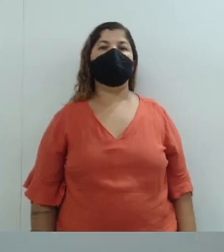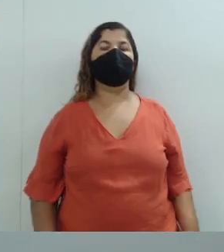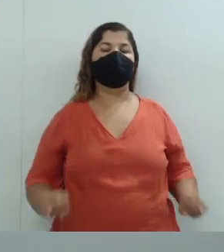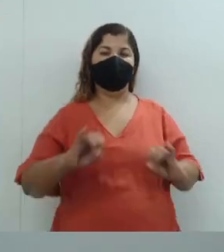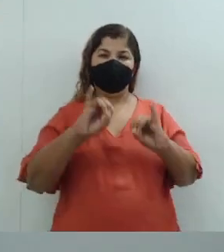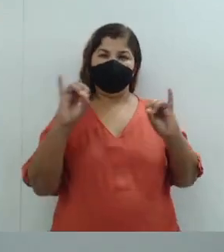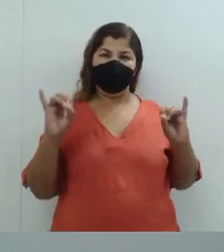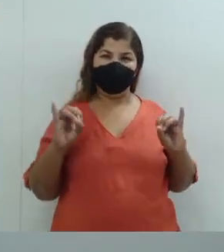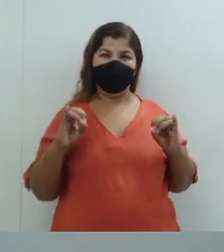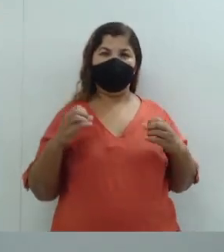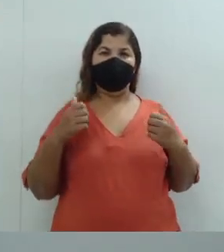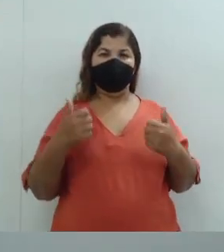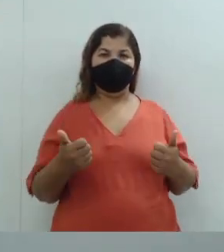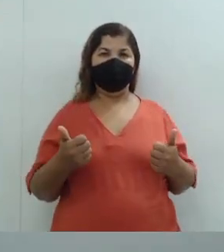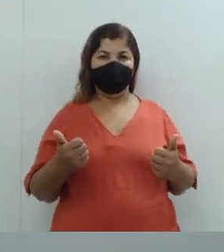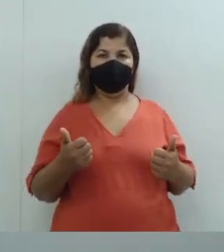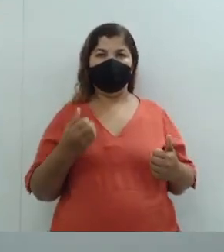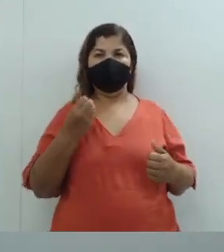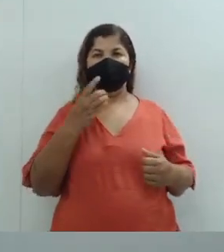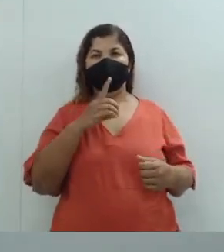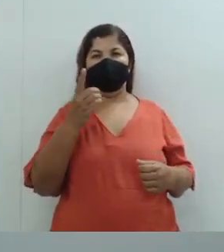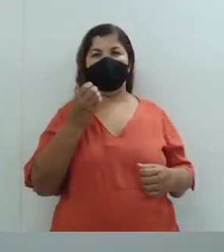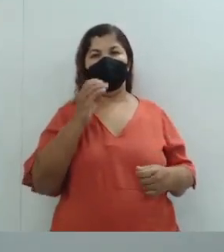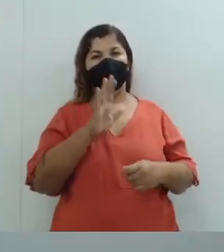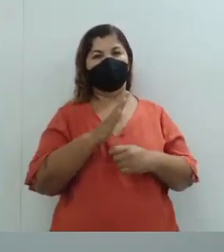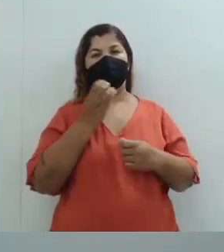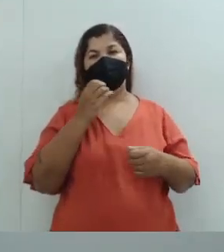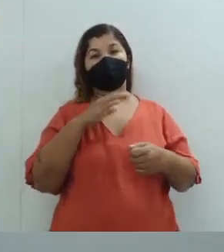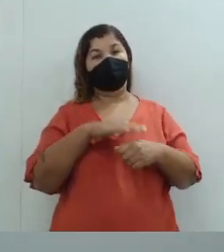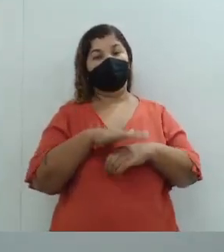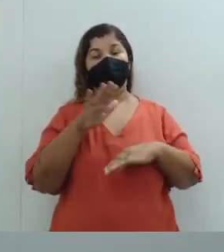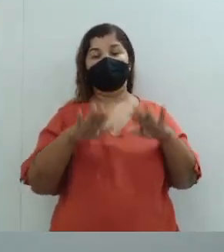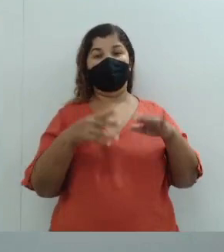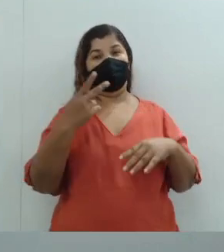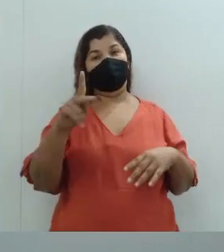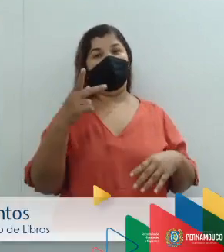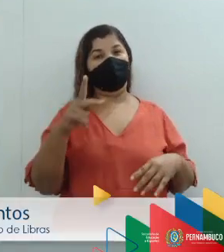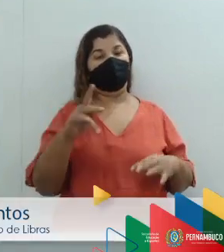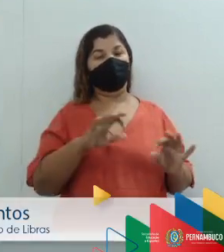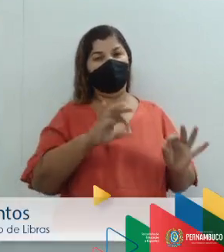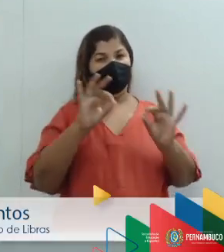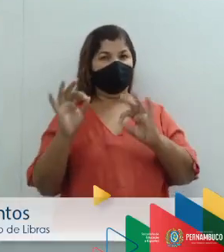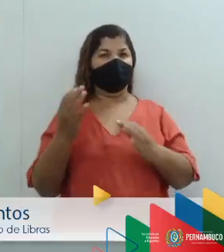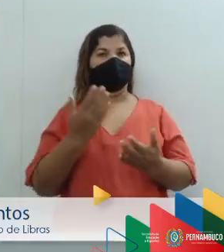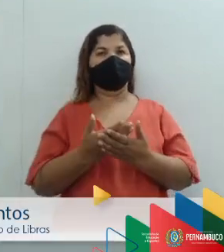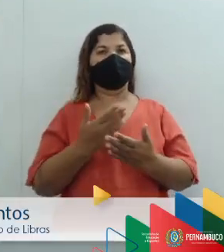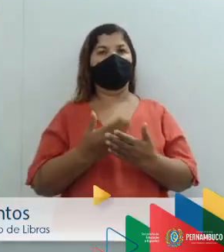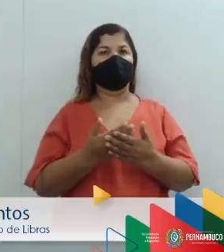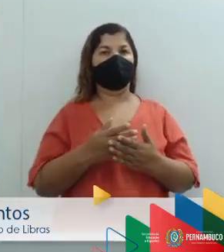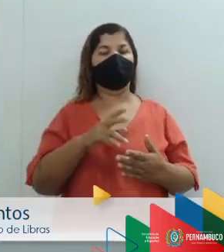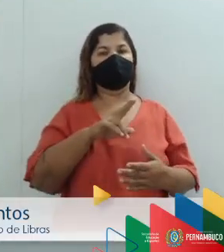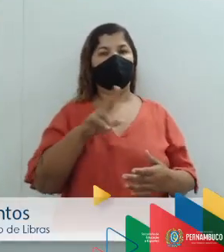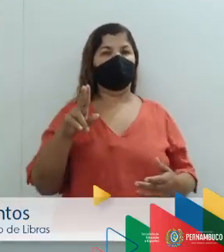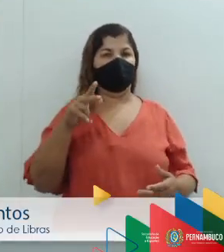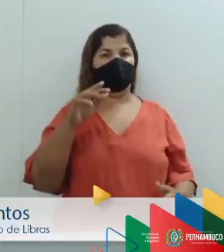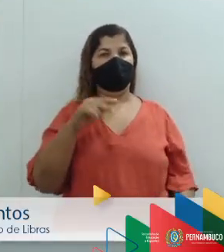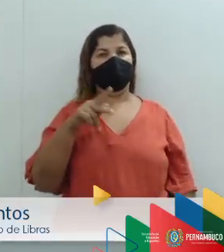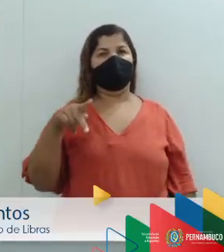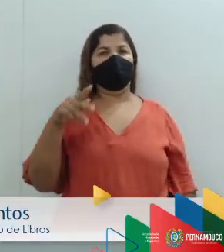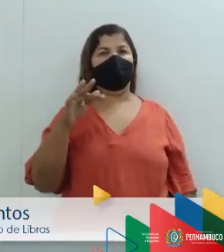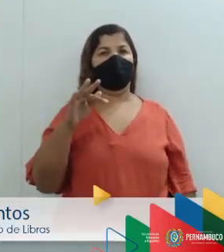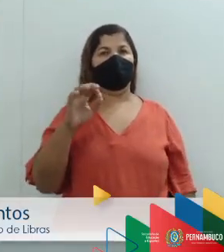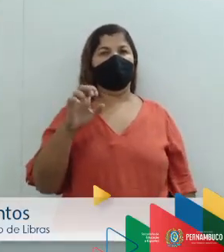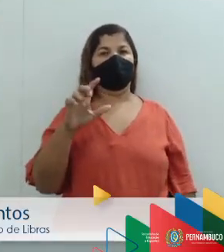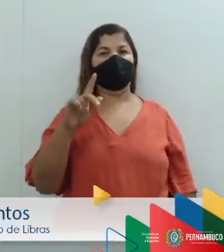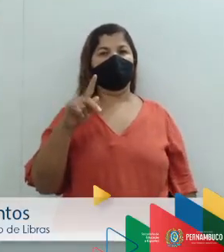Olá pessoal, bom dia, boa tarde ou boa noite, né? Depende do horário que você vai assistir essa aula. Aqui quem fala é o professor Felipe, eu sou professor